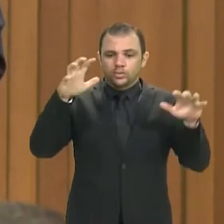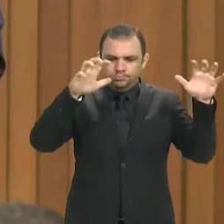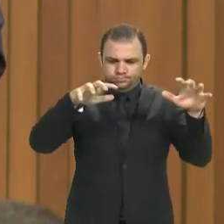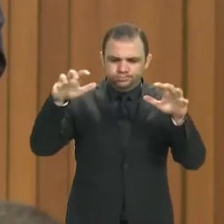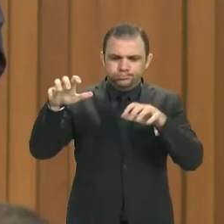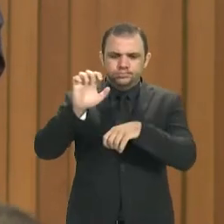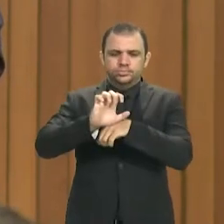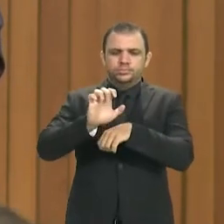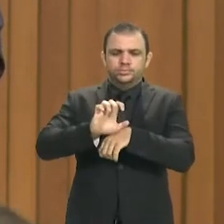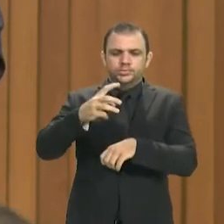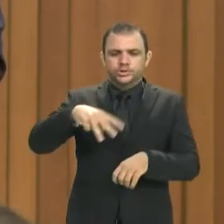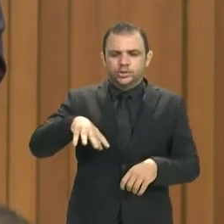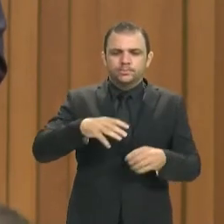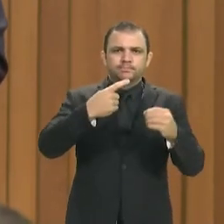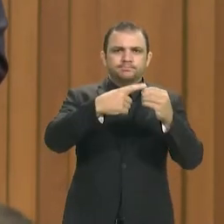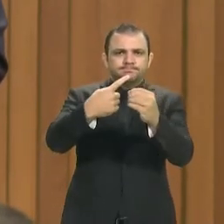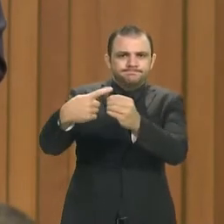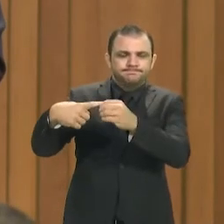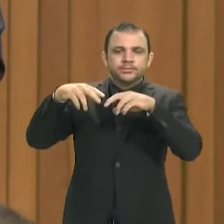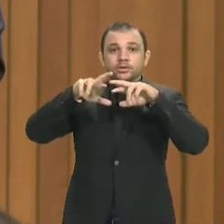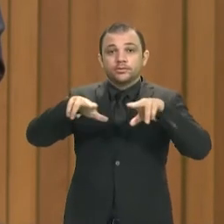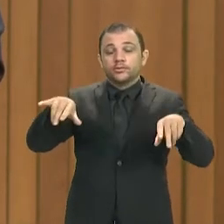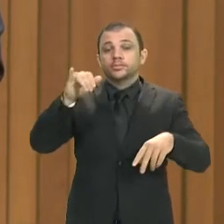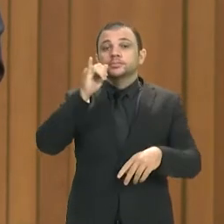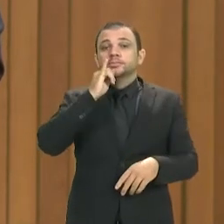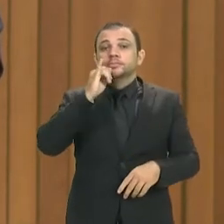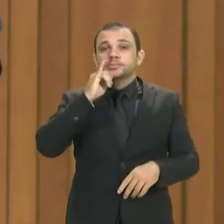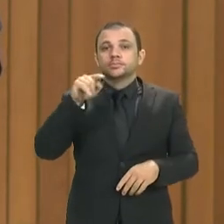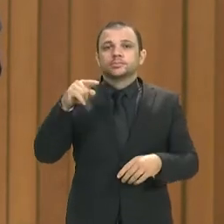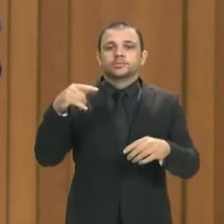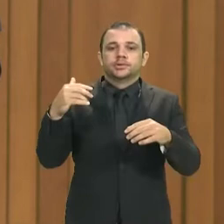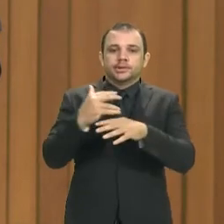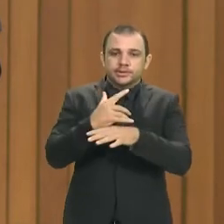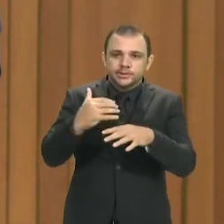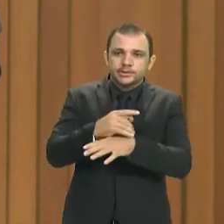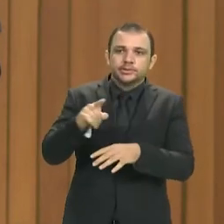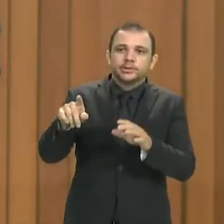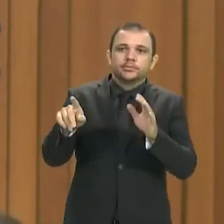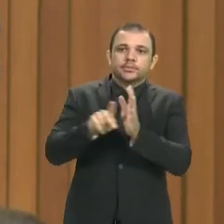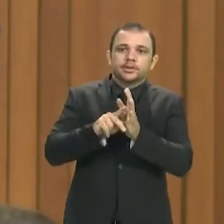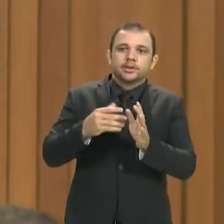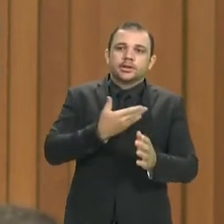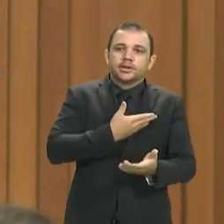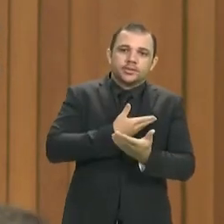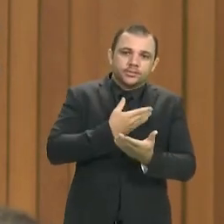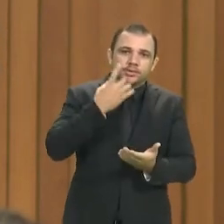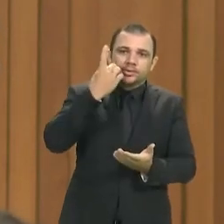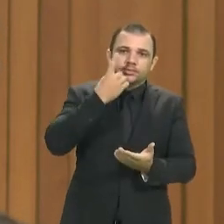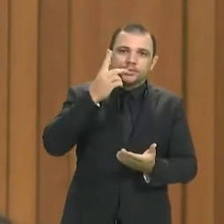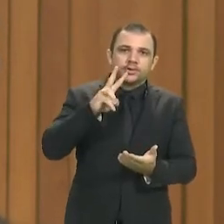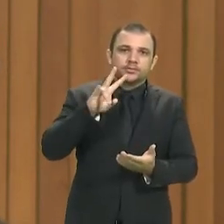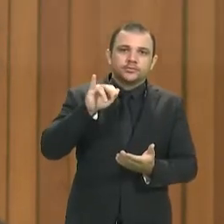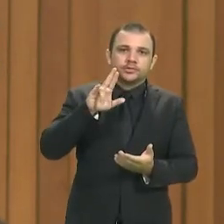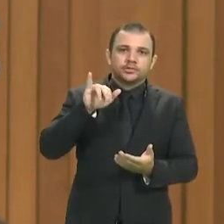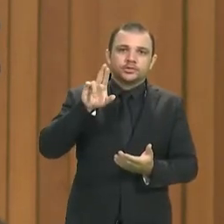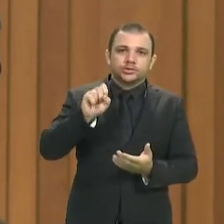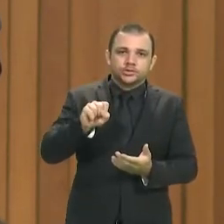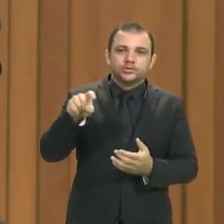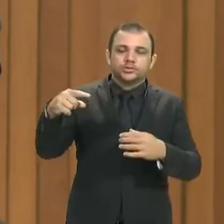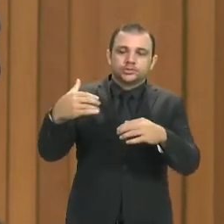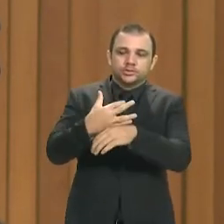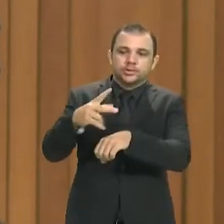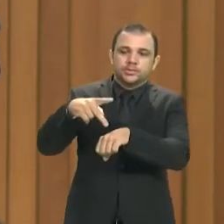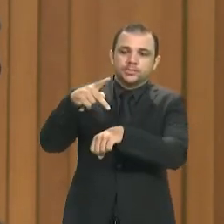estado, dentre elas a cidade do nosso grande amigo deputado Vinícius Louro, cidade de Pedreiras, e uma